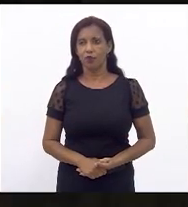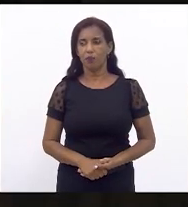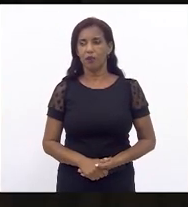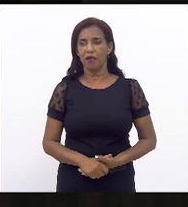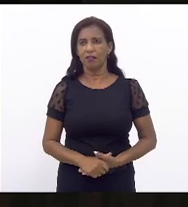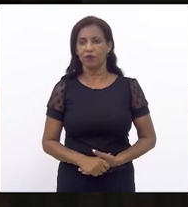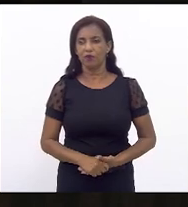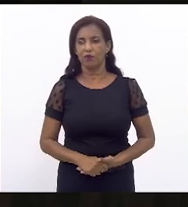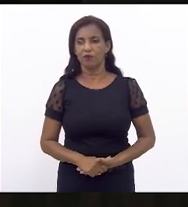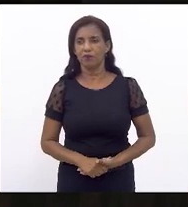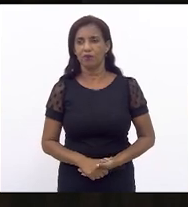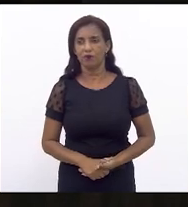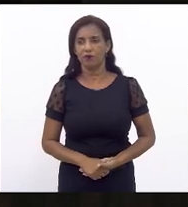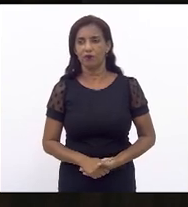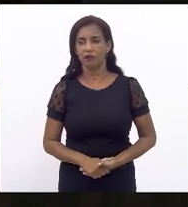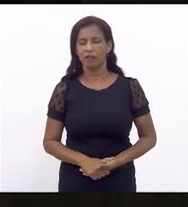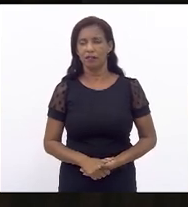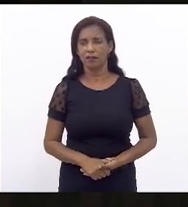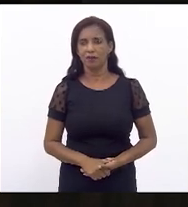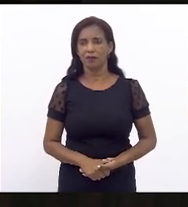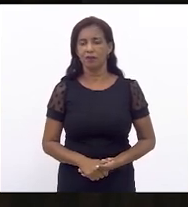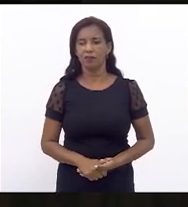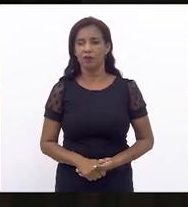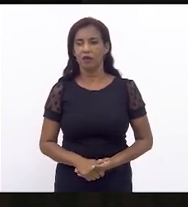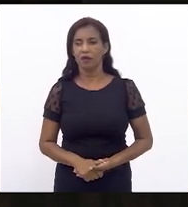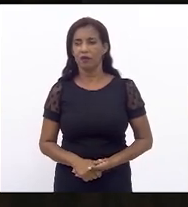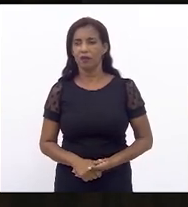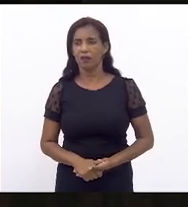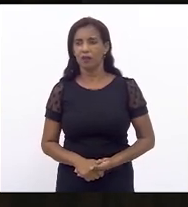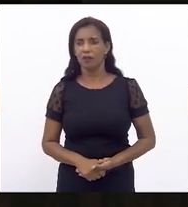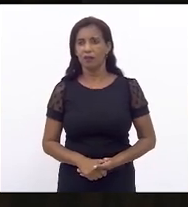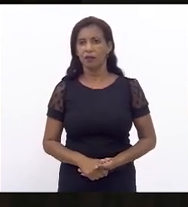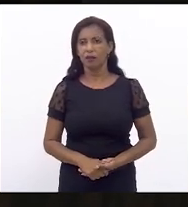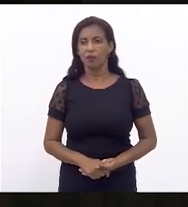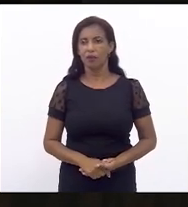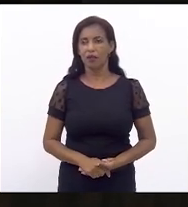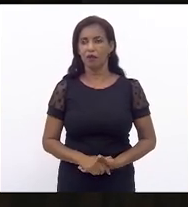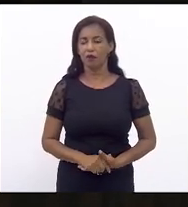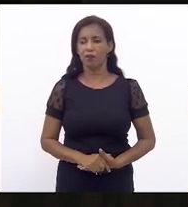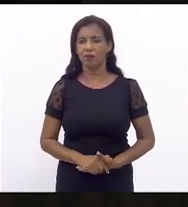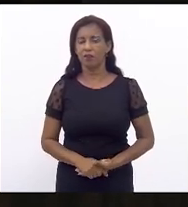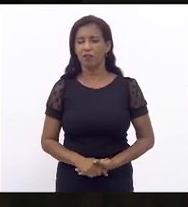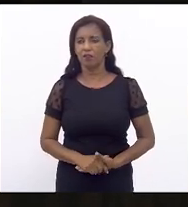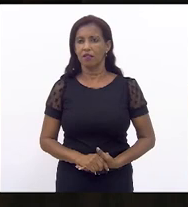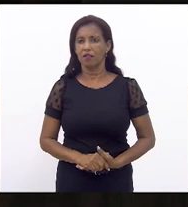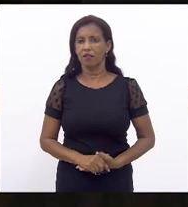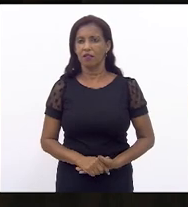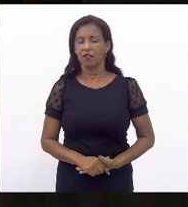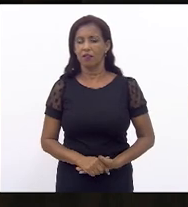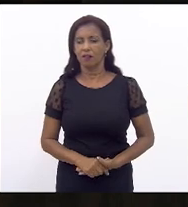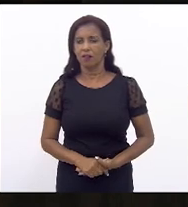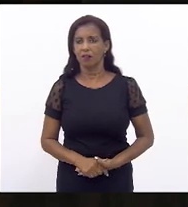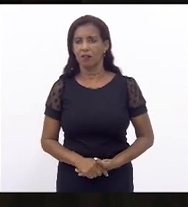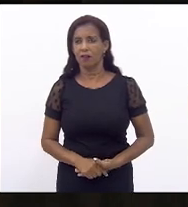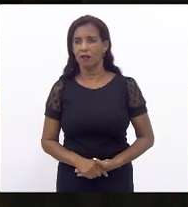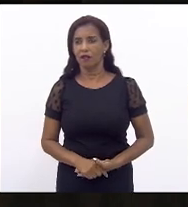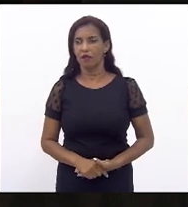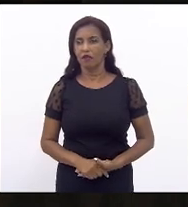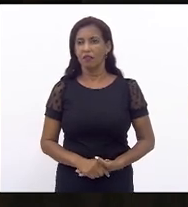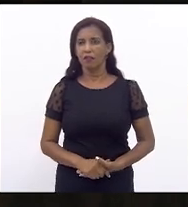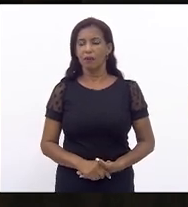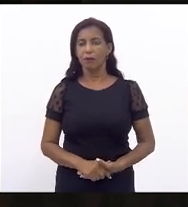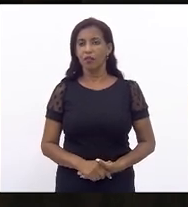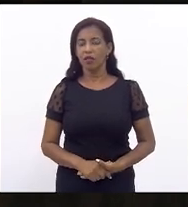Próximo orador inscrito é o nobre deputado Márcio Galberto. Vossa Excelência dispõe de 10 minutos no